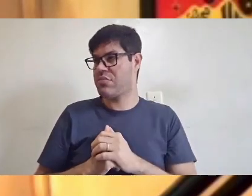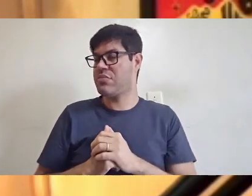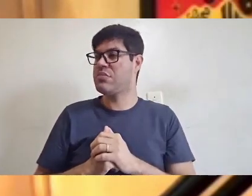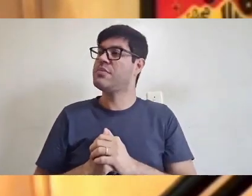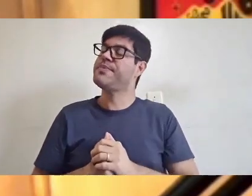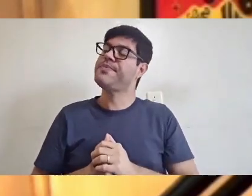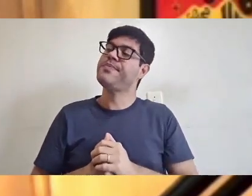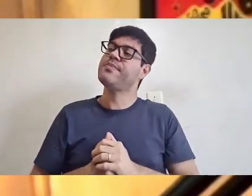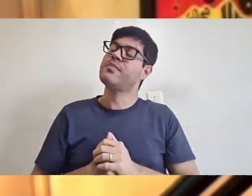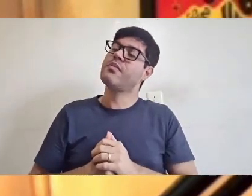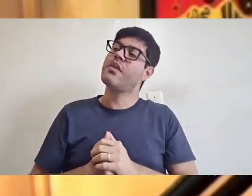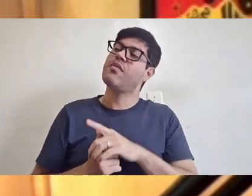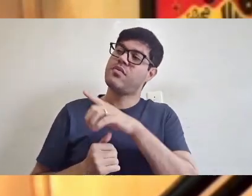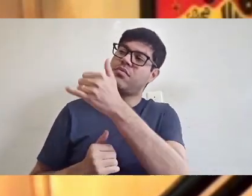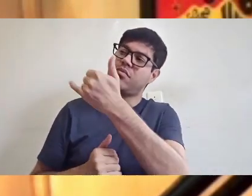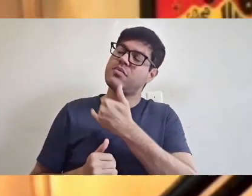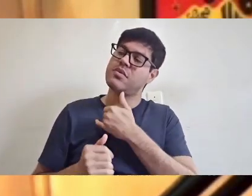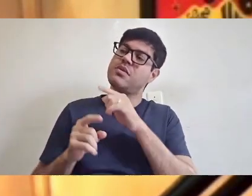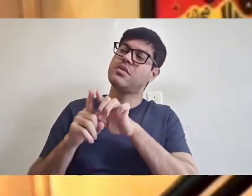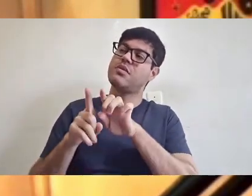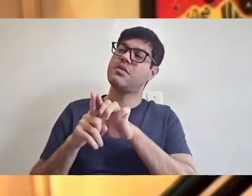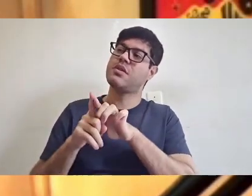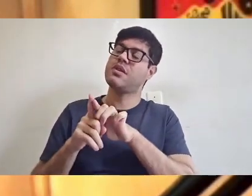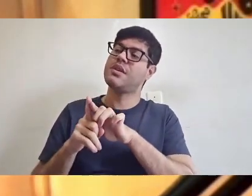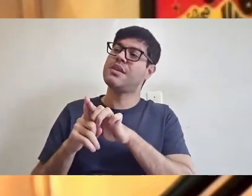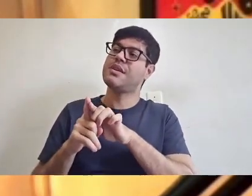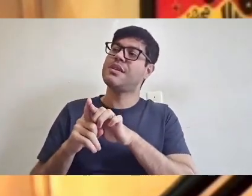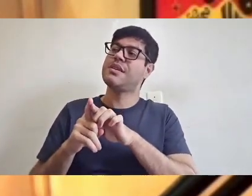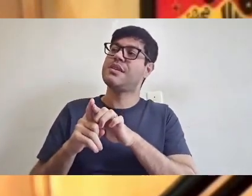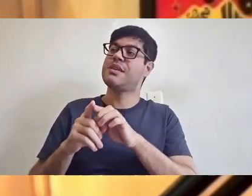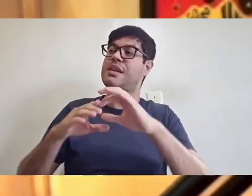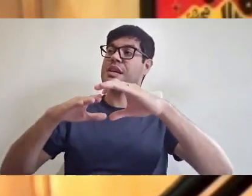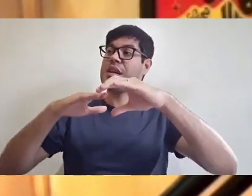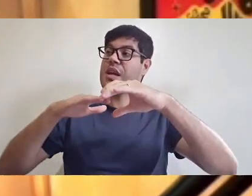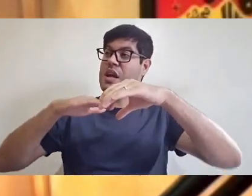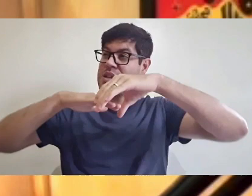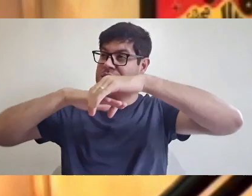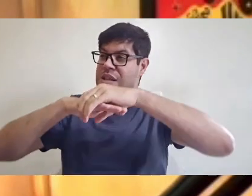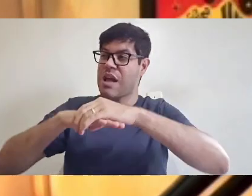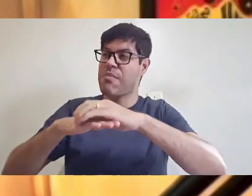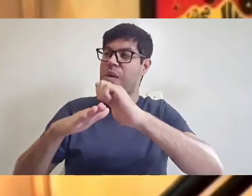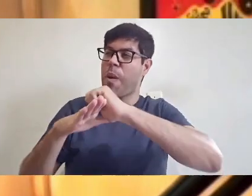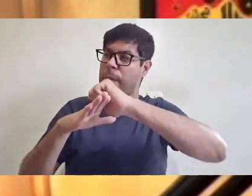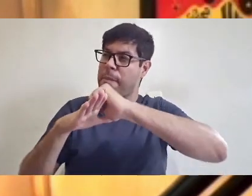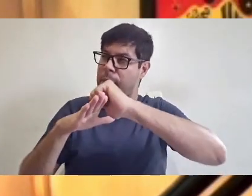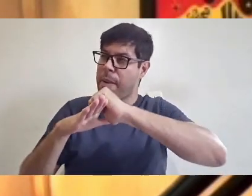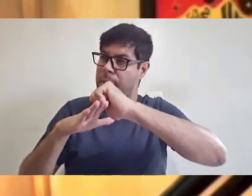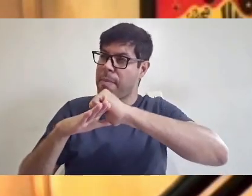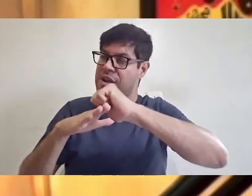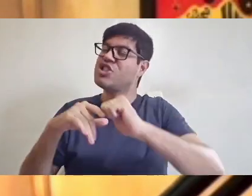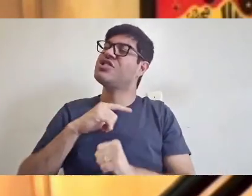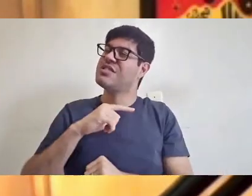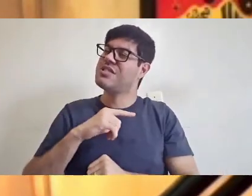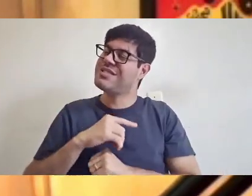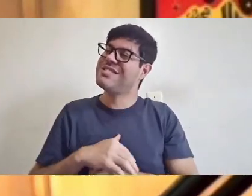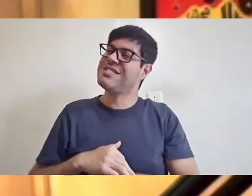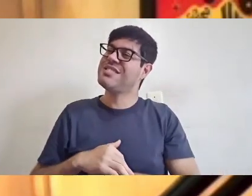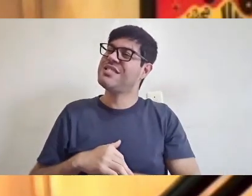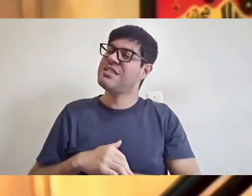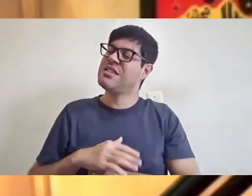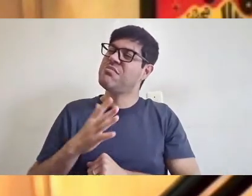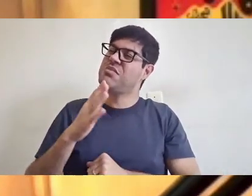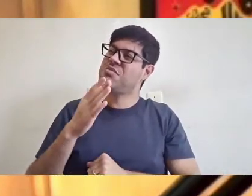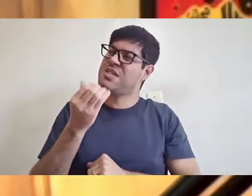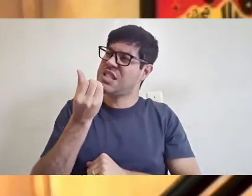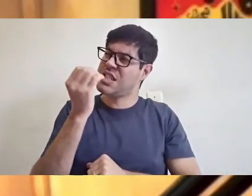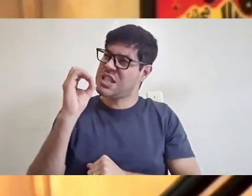isso. Mas naquele tempo também tinha os engraxates. Isso, o Clube dos Engraxates. Quantos engraxates? 60